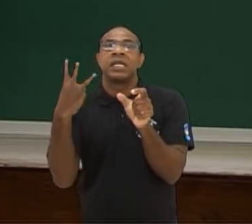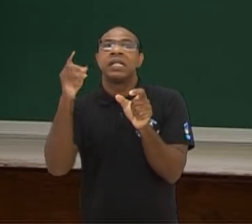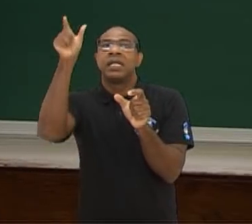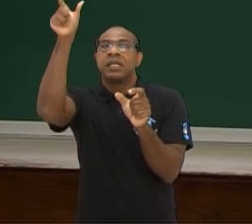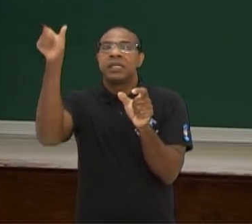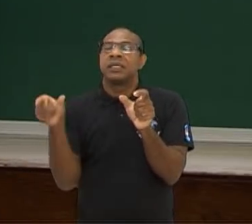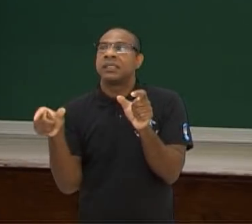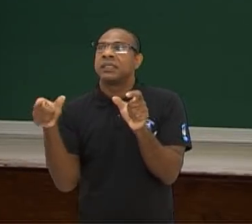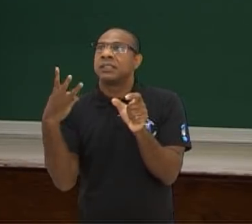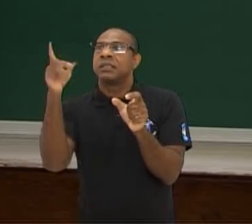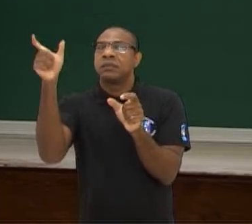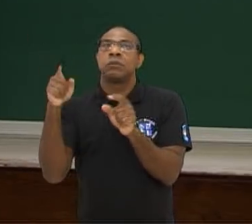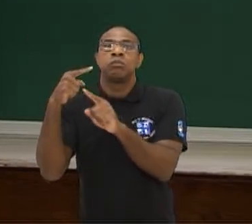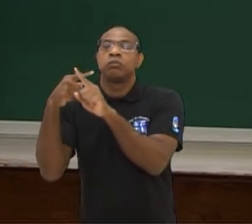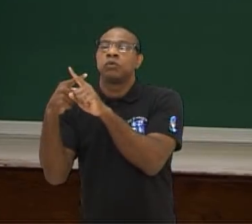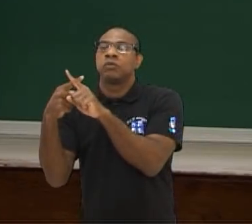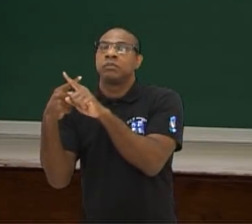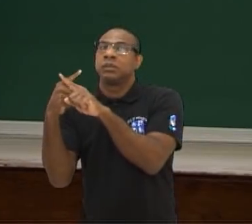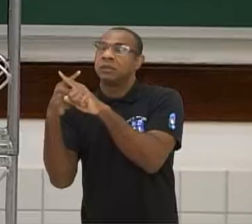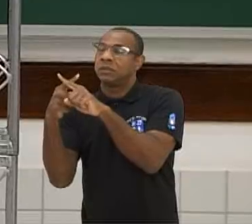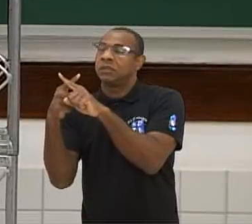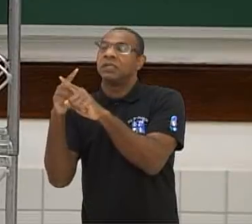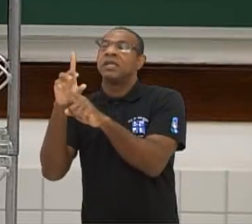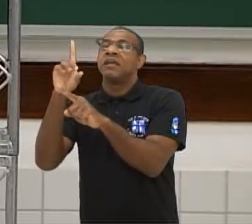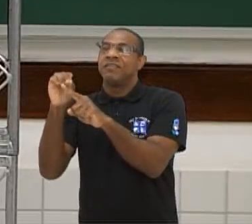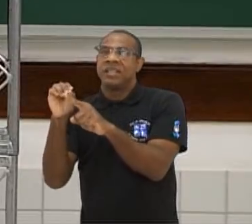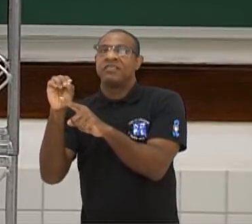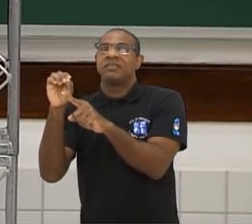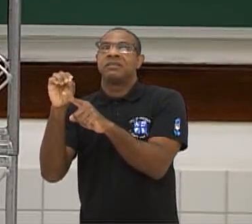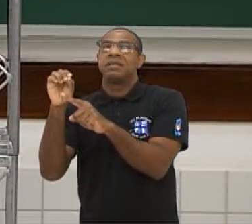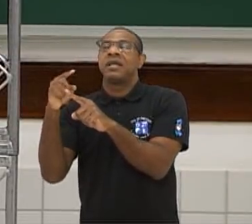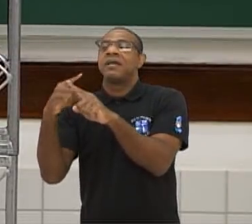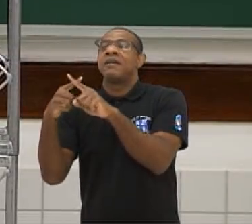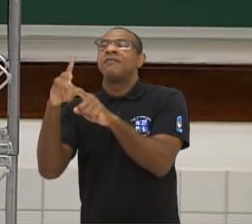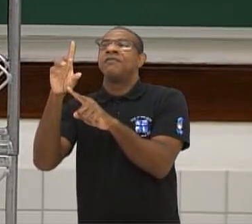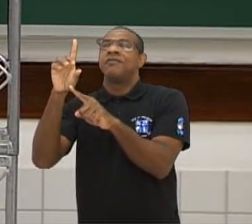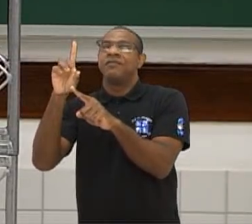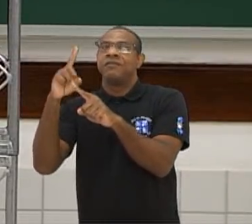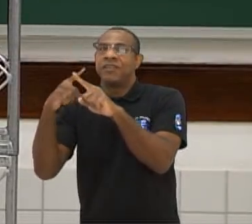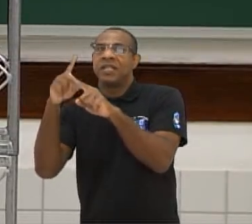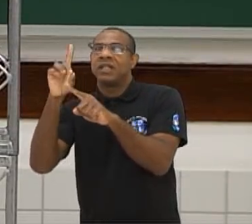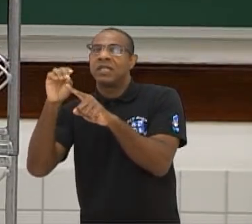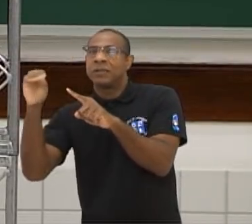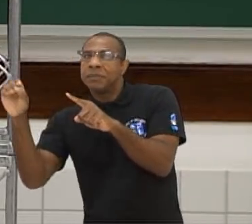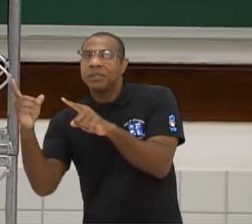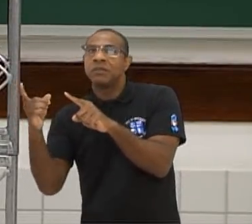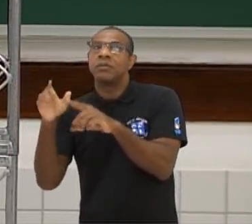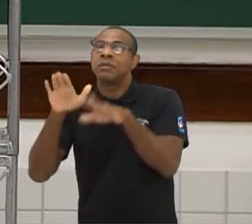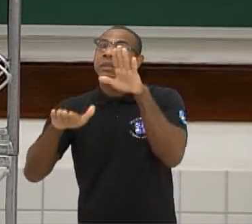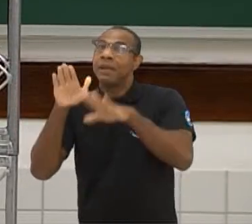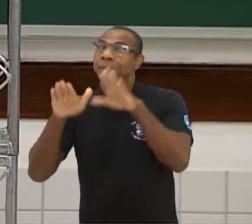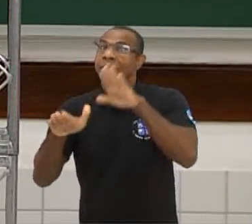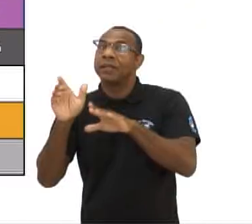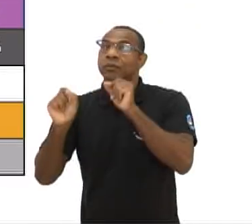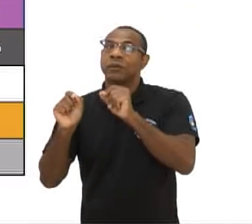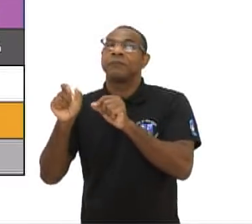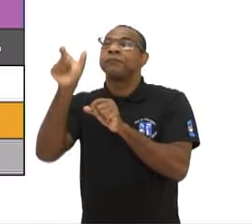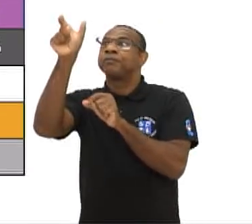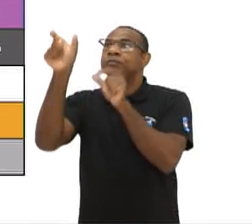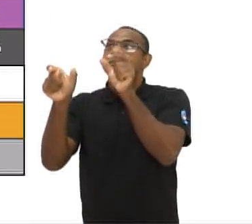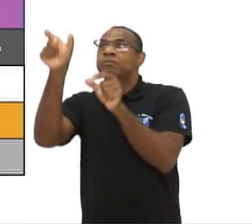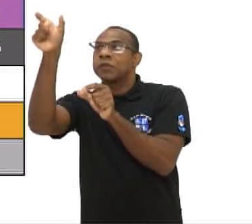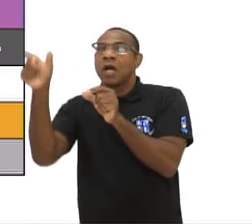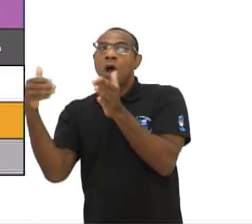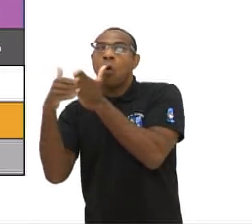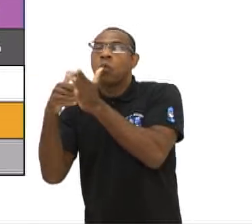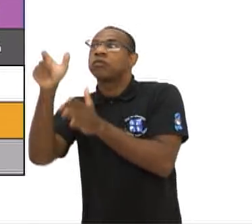ter um multiplicador, vezes 10, vezes 1000, dependendo do caso, a gente vai ter resistores assim. E na